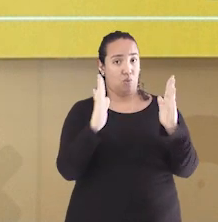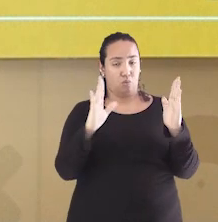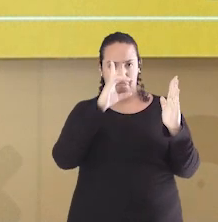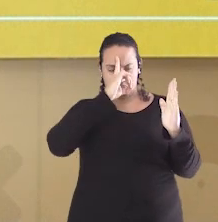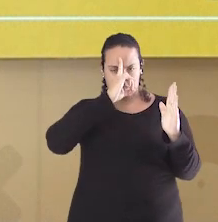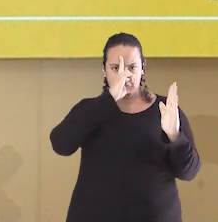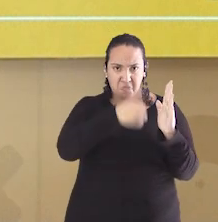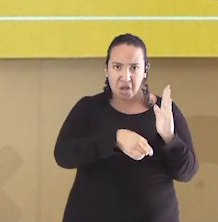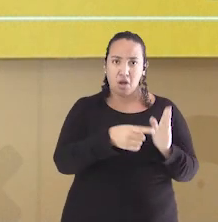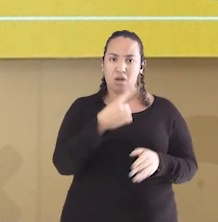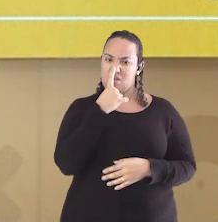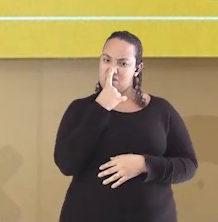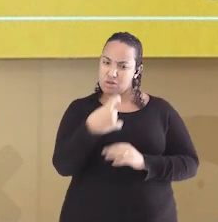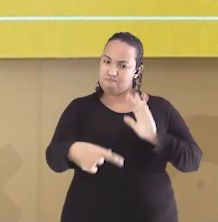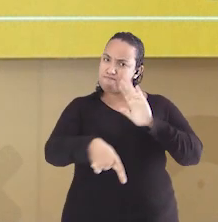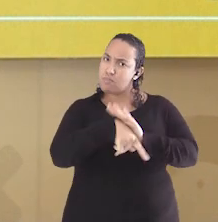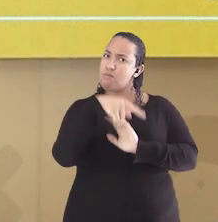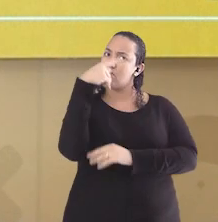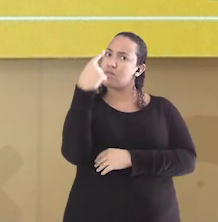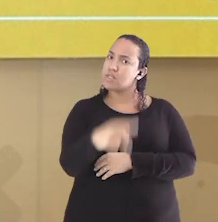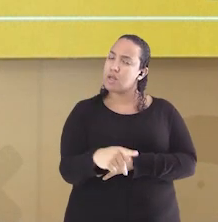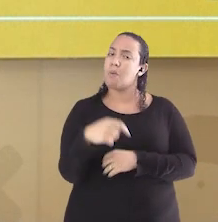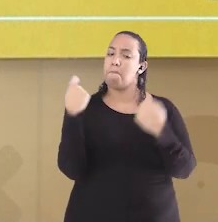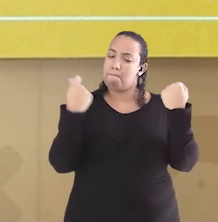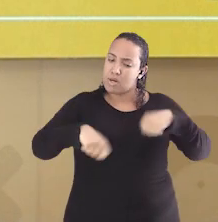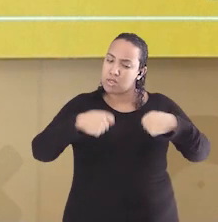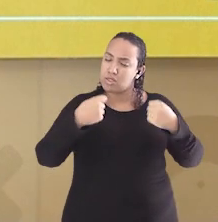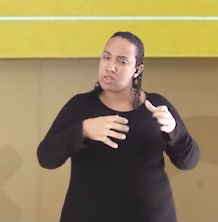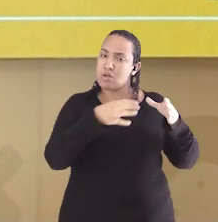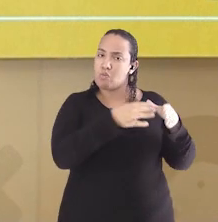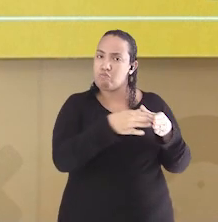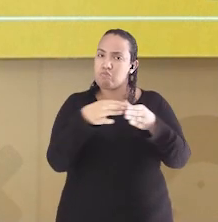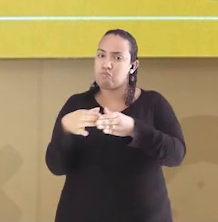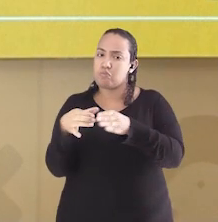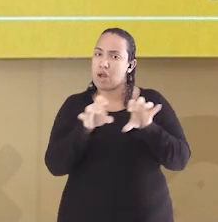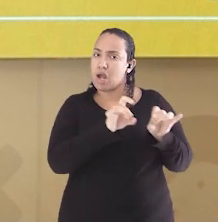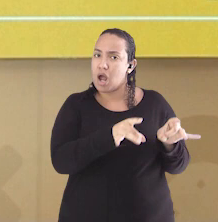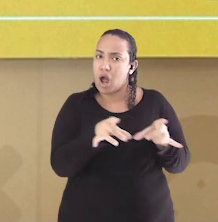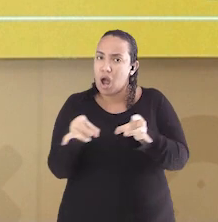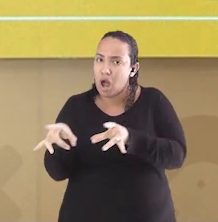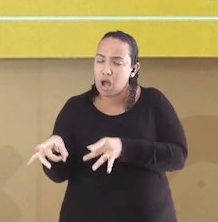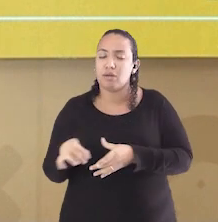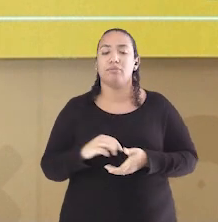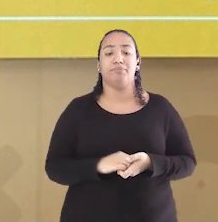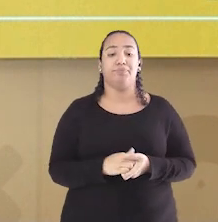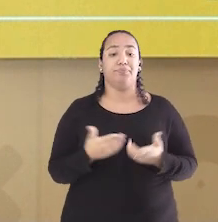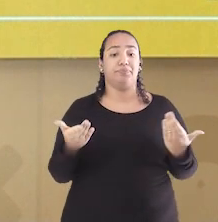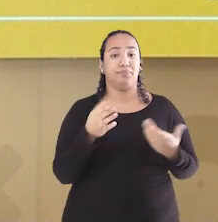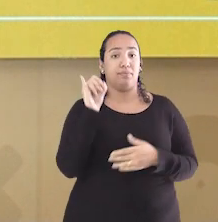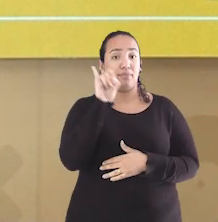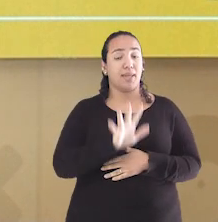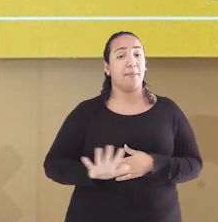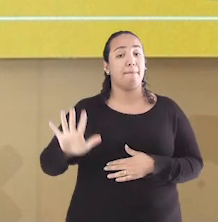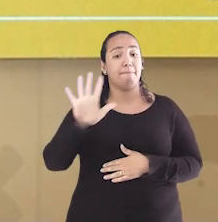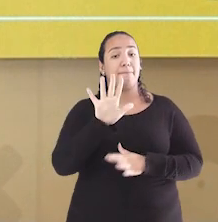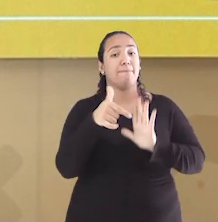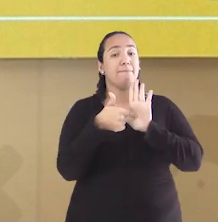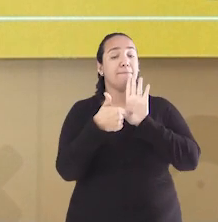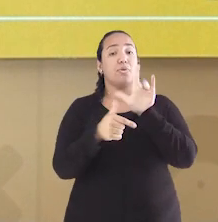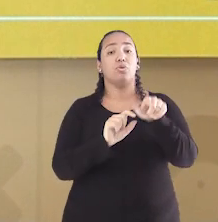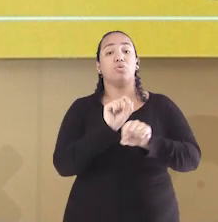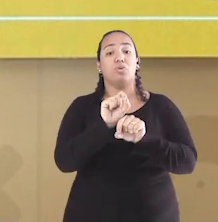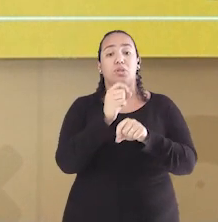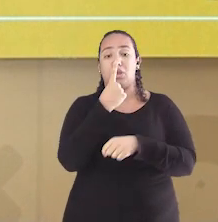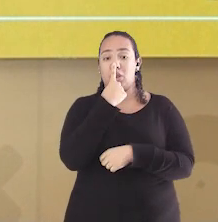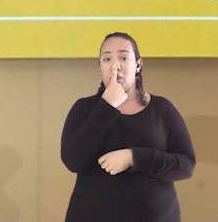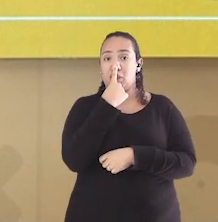é seu, faça coleta seletiva. Já as imagens compõem uma cena, ok? Que